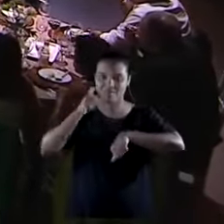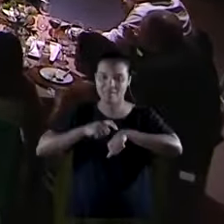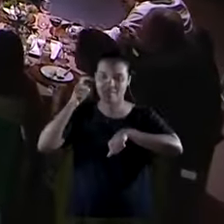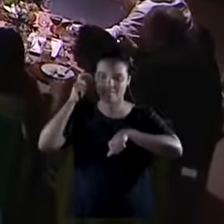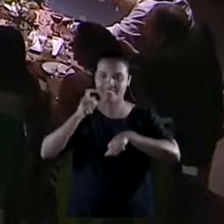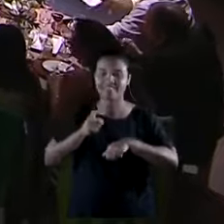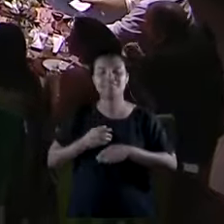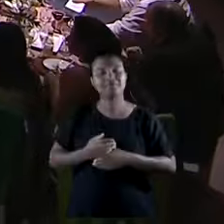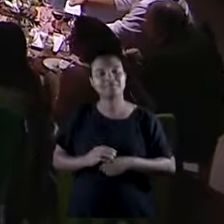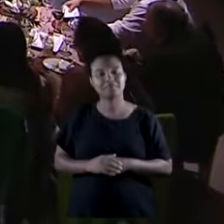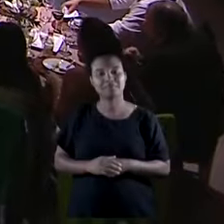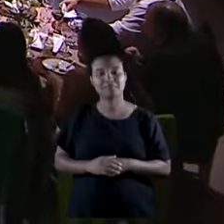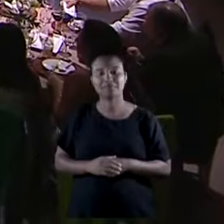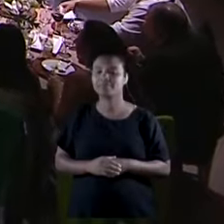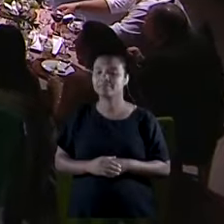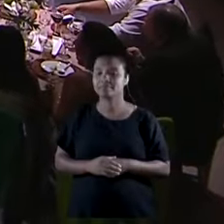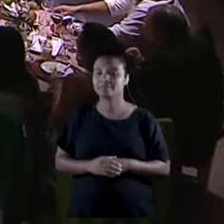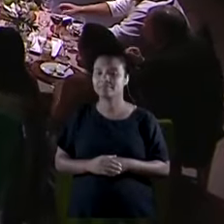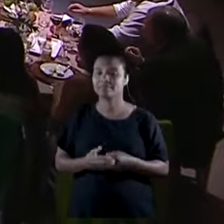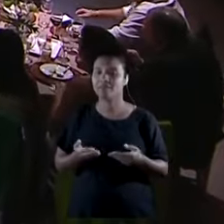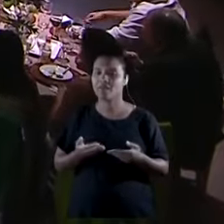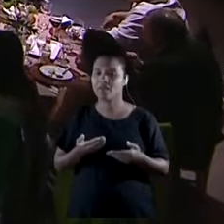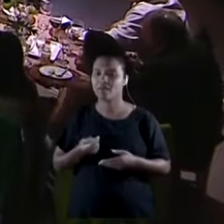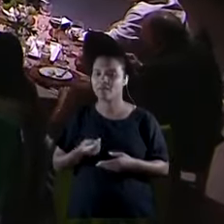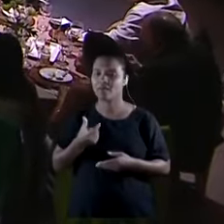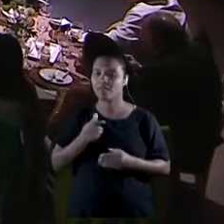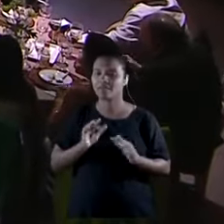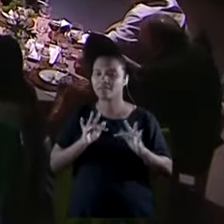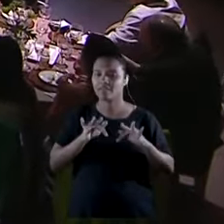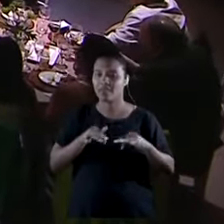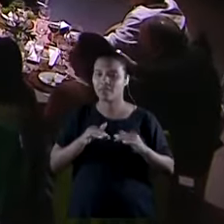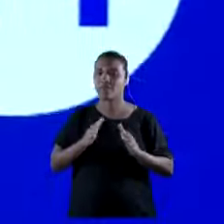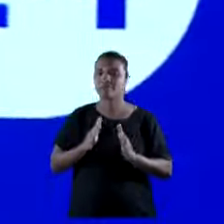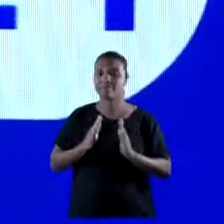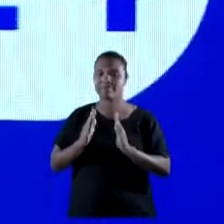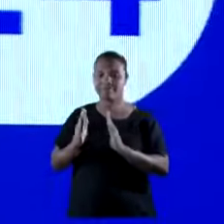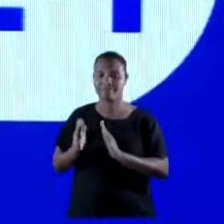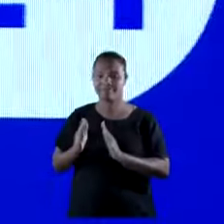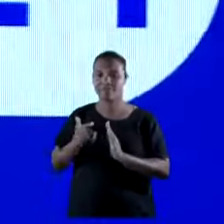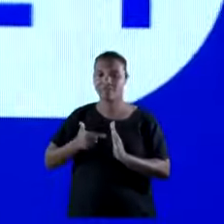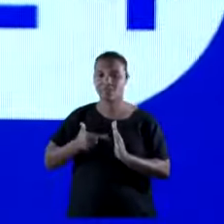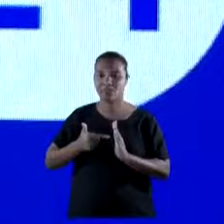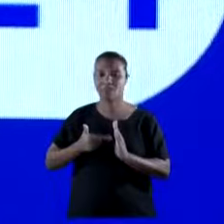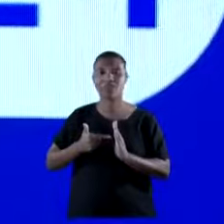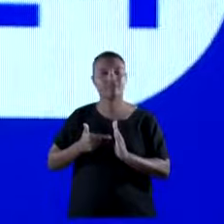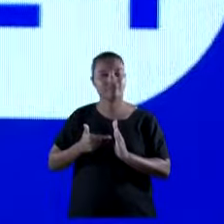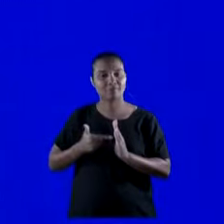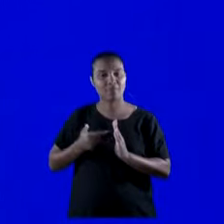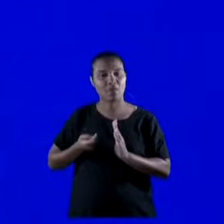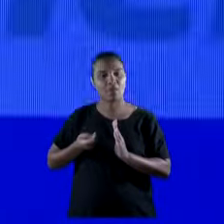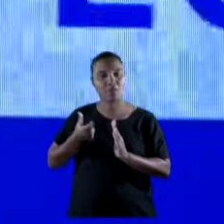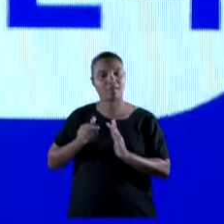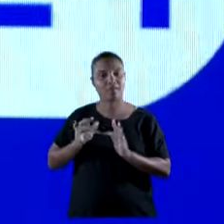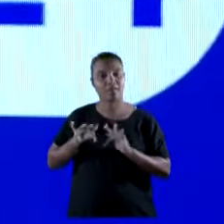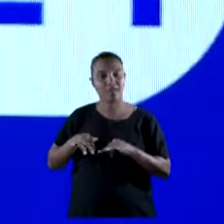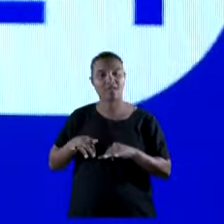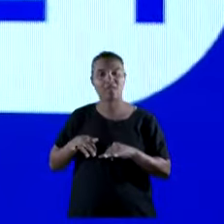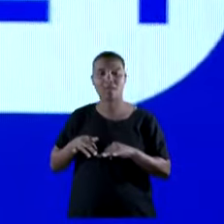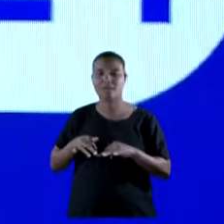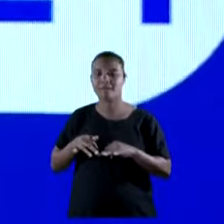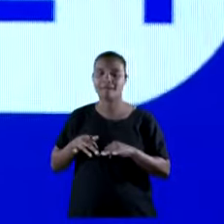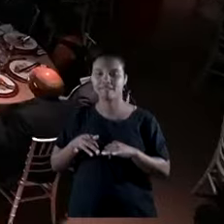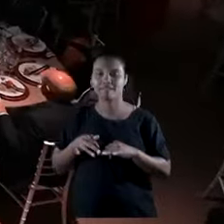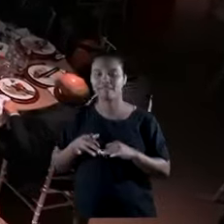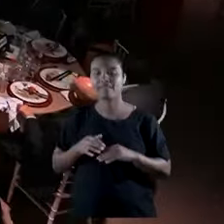E pessoal, nós estamos chegando aos minutos finais do segundo tempo da nossa partida, da reta final da nossa premiação. E a